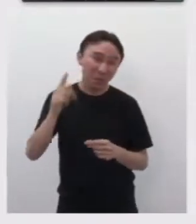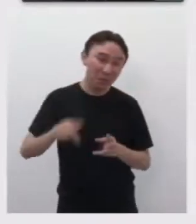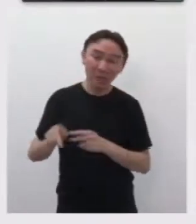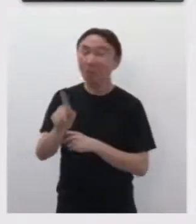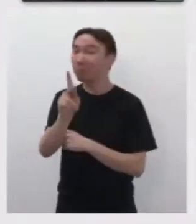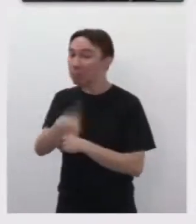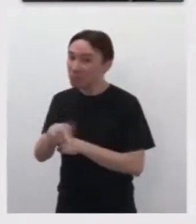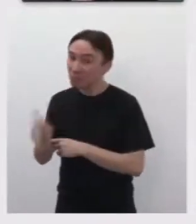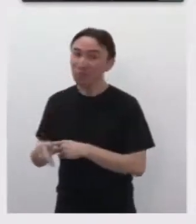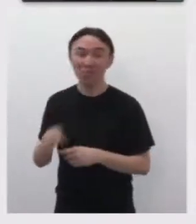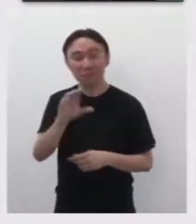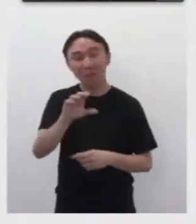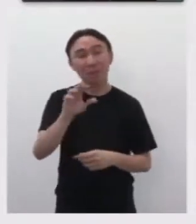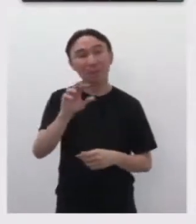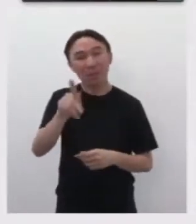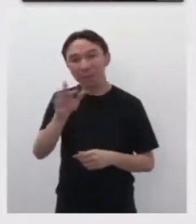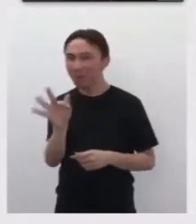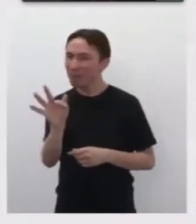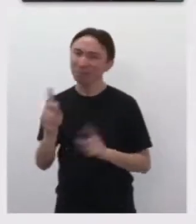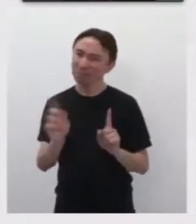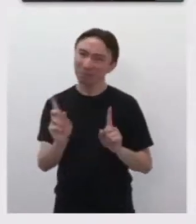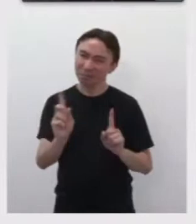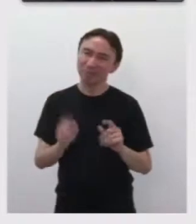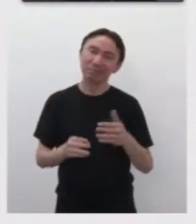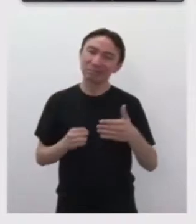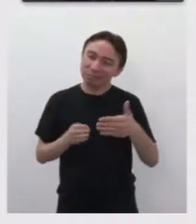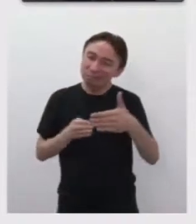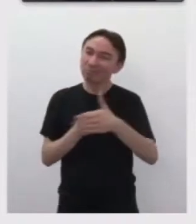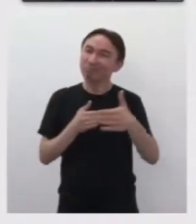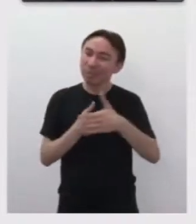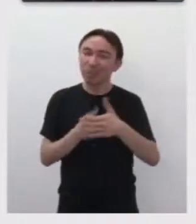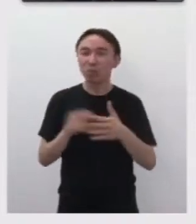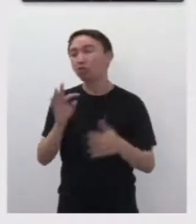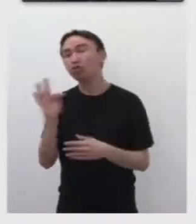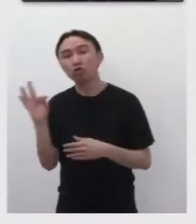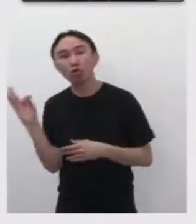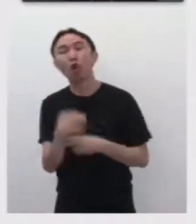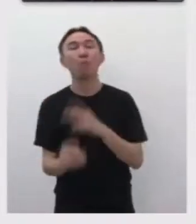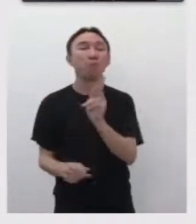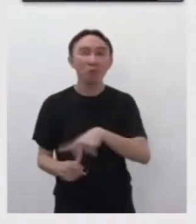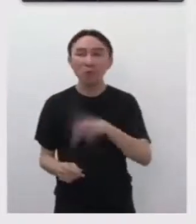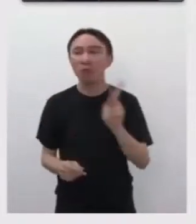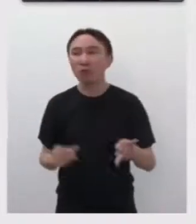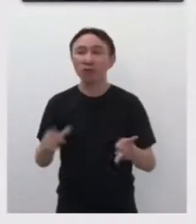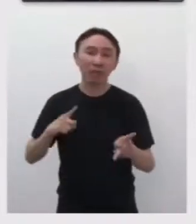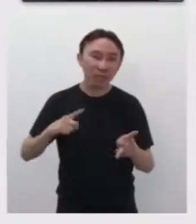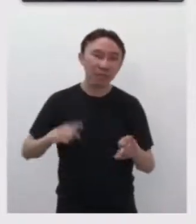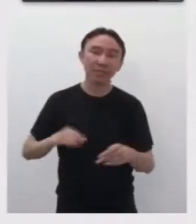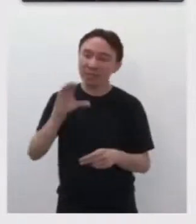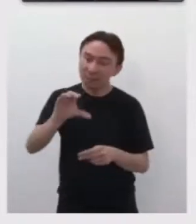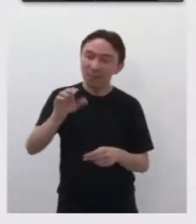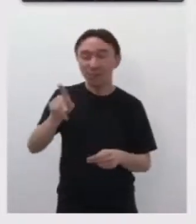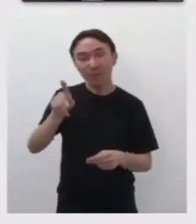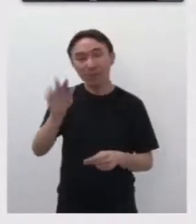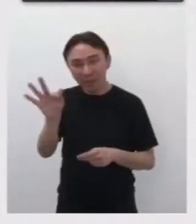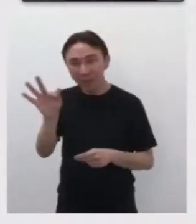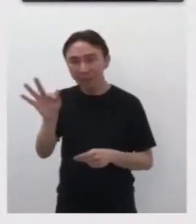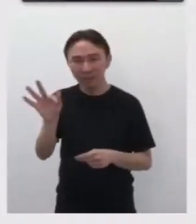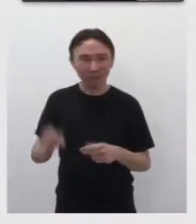eu não consigo passar dessa fase, mas todos os professores têm seu CPF cadastrado. Caso o seu CPF não esteja